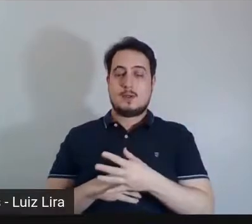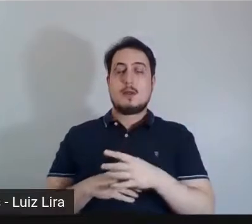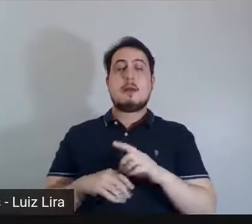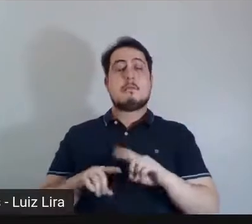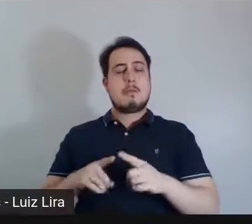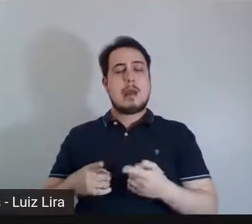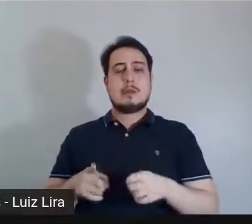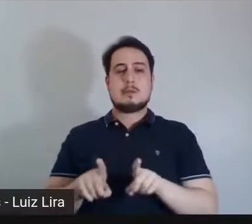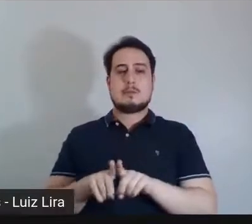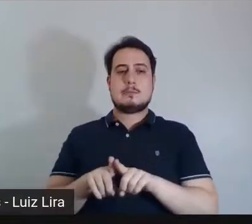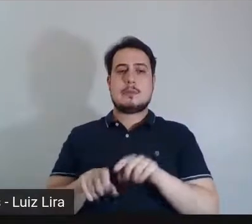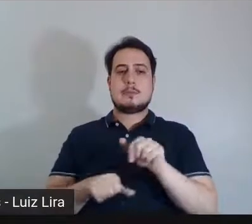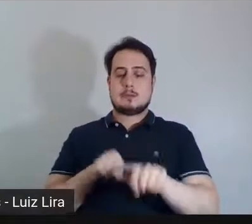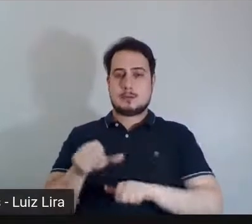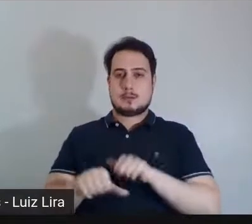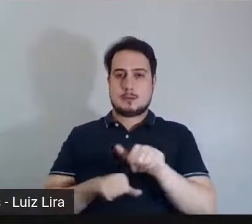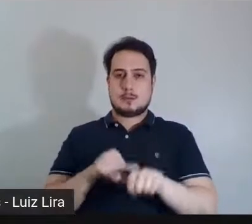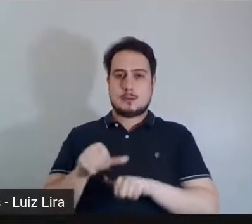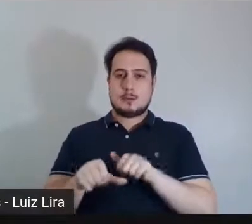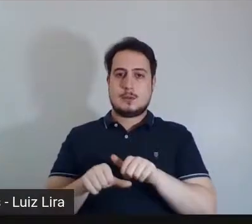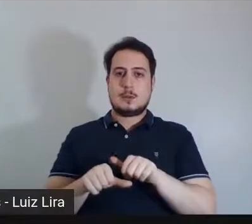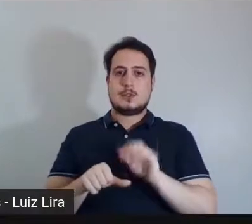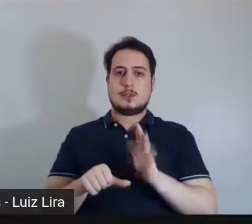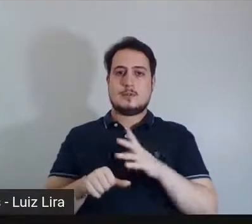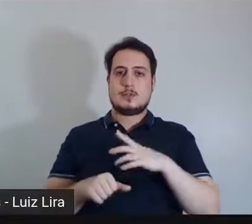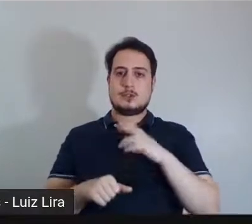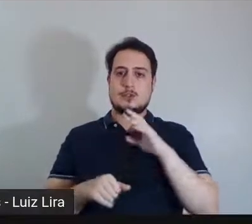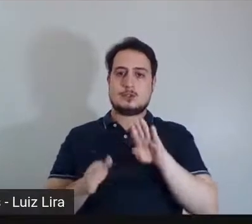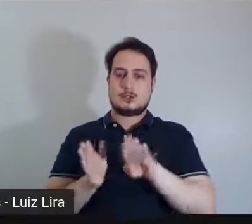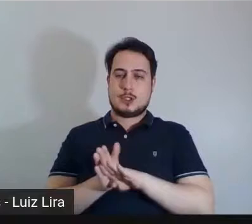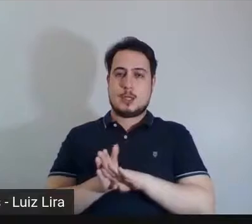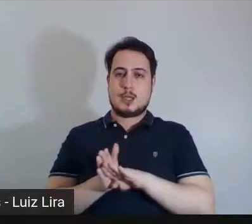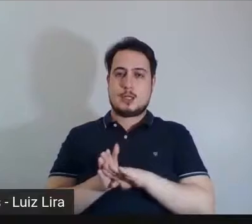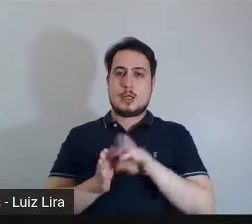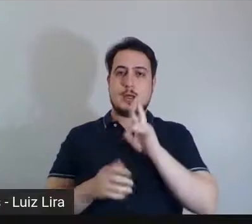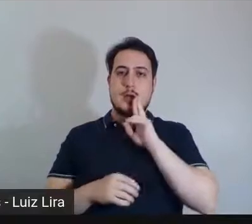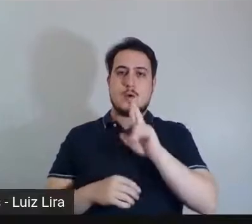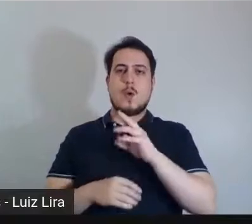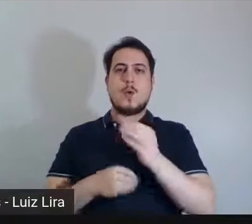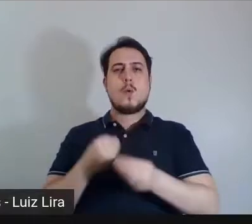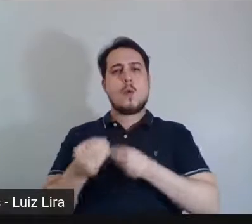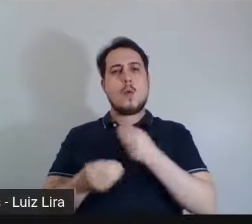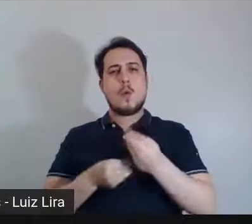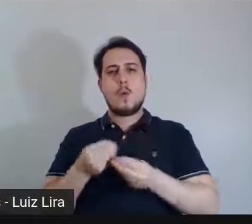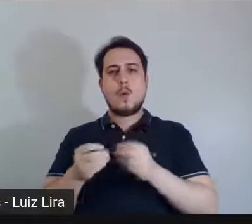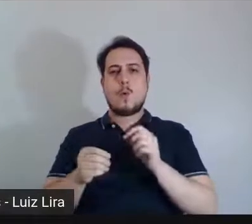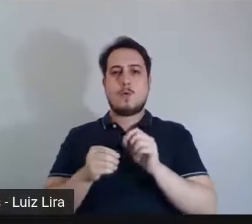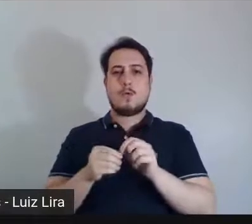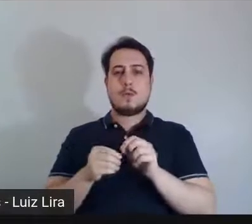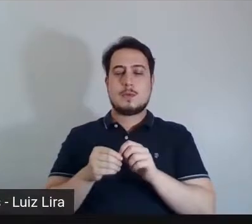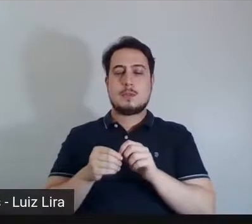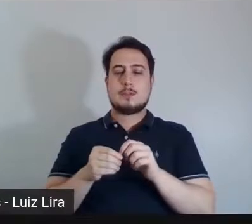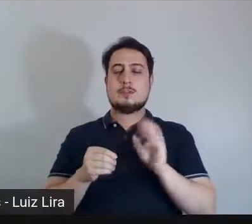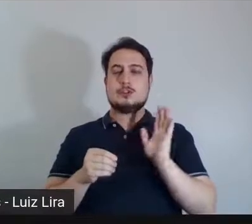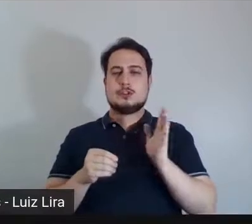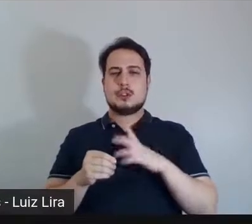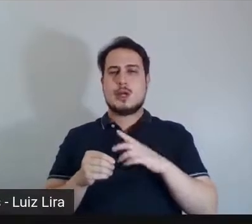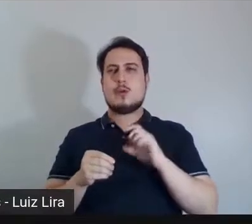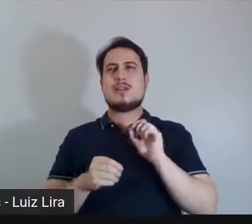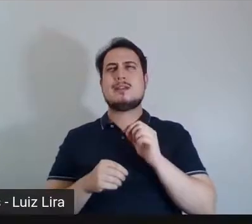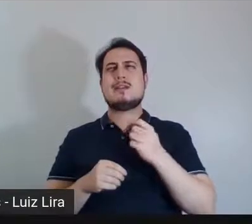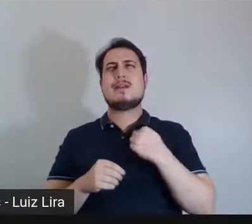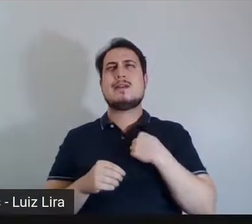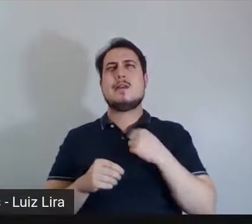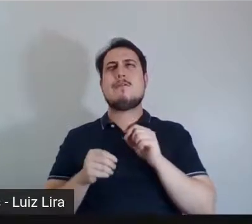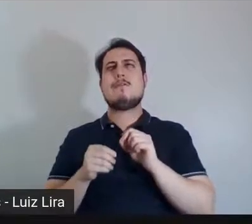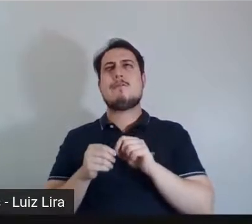transformação, né? Que aí eu já vou chegar na resposta, de como eu fazer isso. A gente pegou todo mundo, assim, o que é que eu faço com